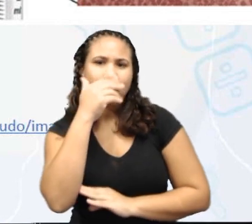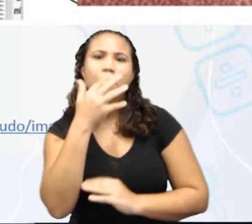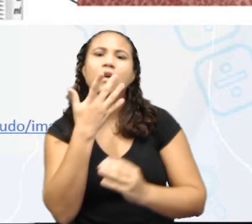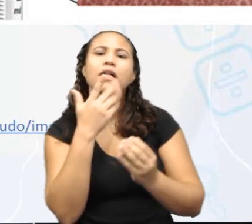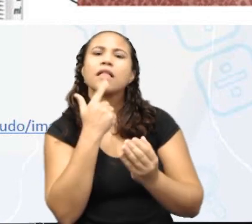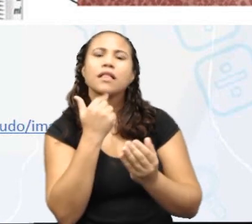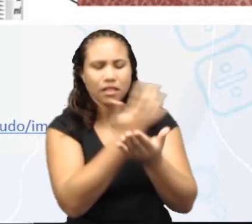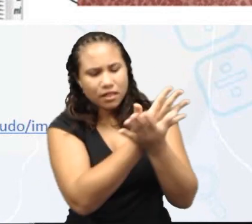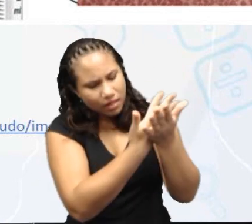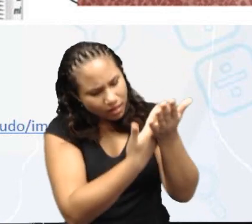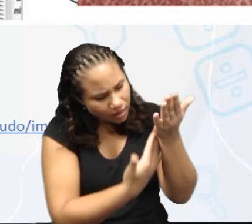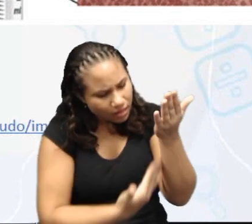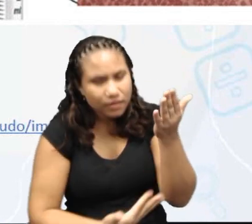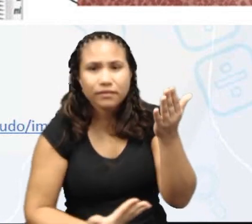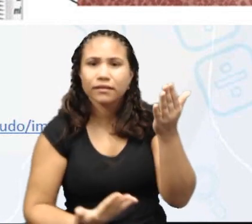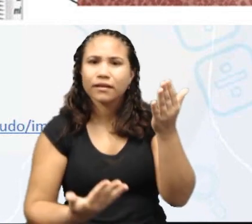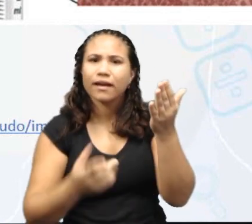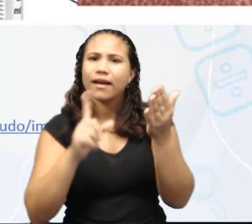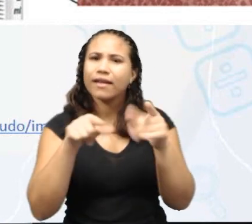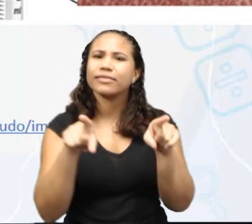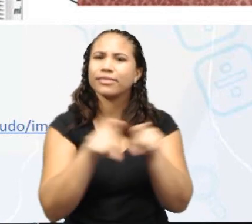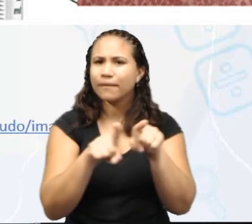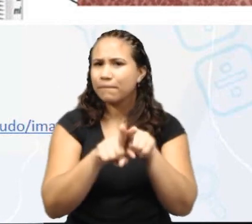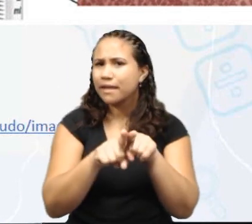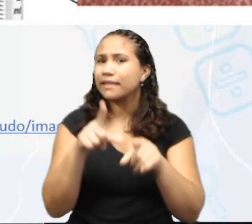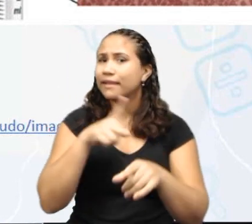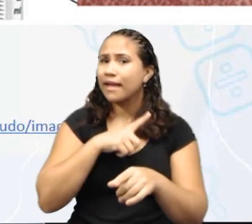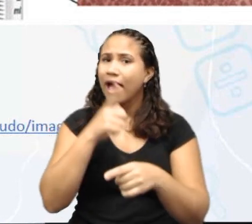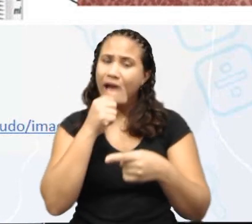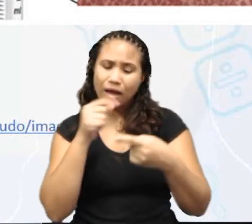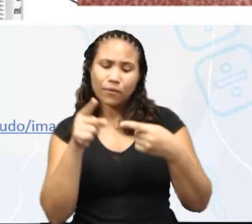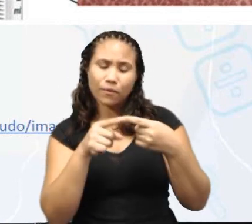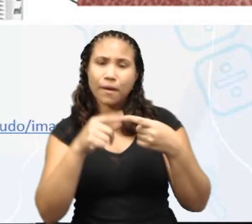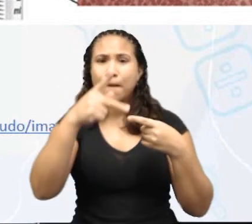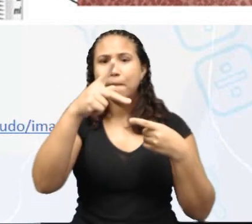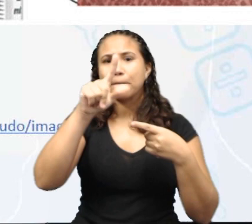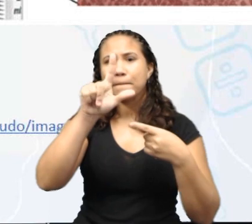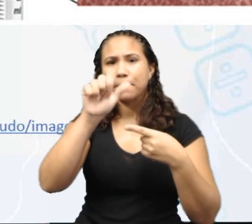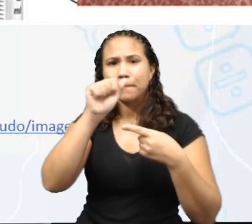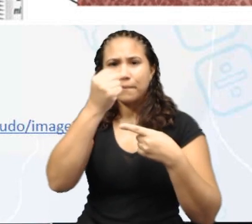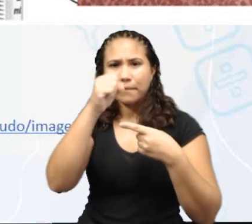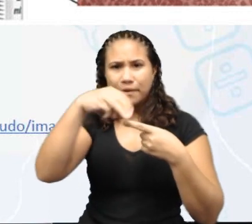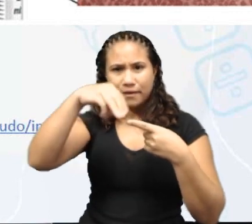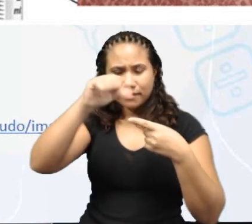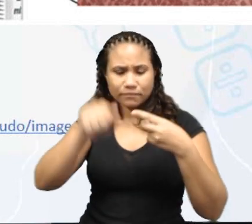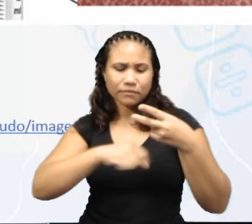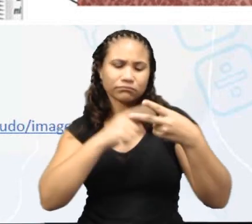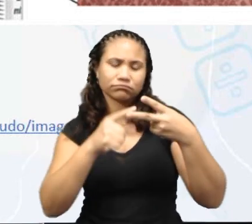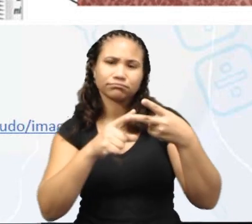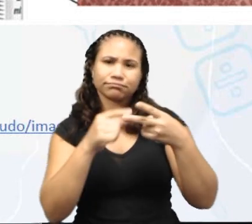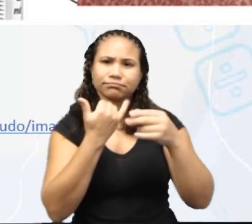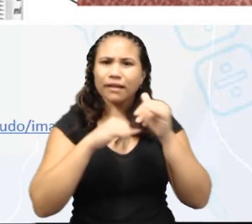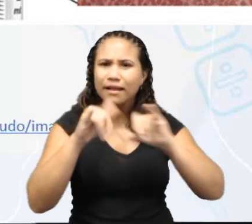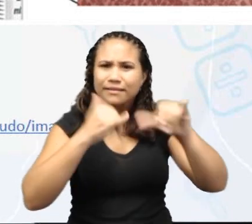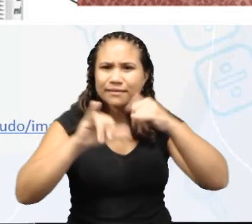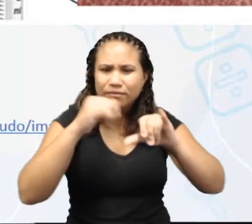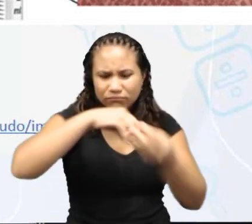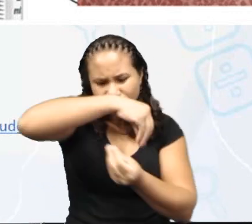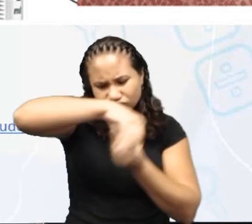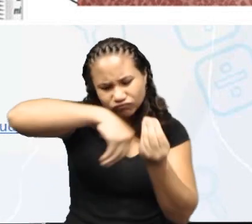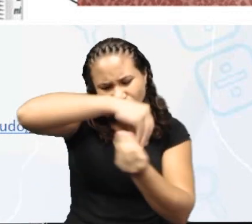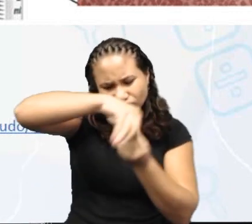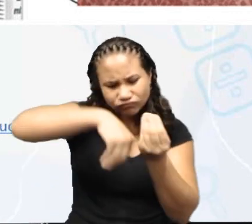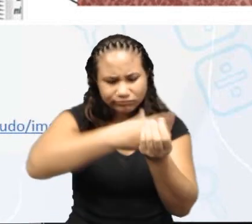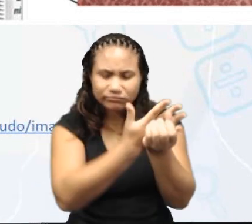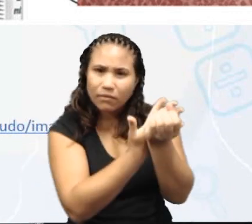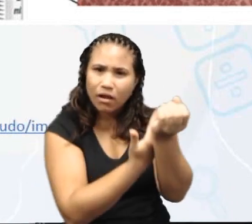sangue. O sangue, ele é composto de um líquido, que é chamado de plasma, e mais as células que estão misturadas ali dentro,